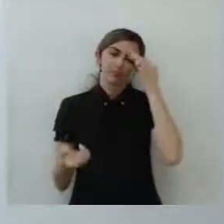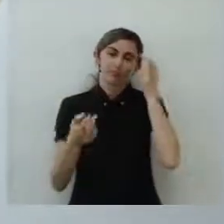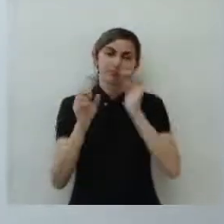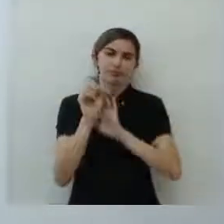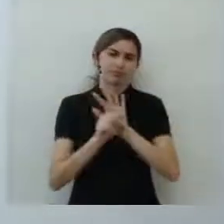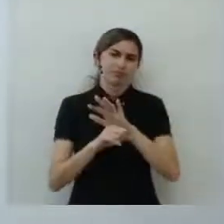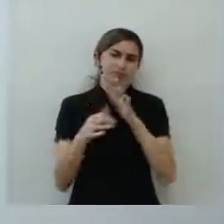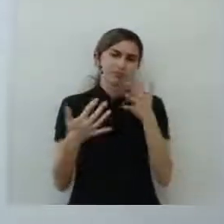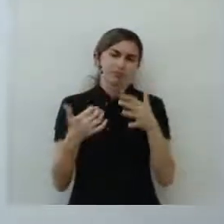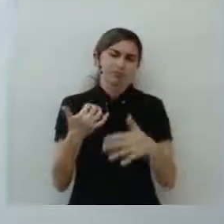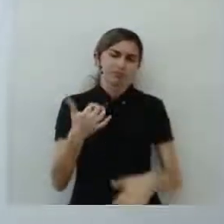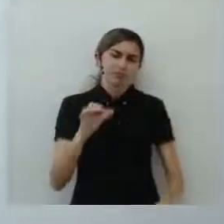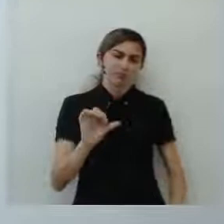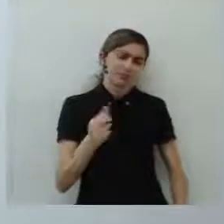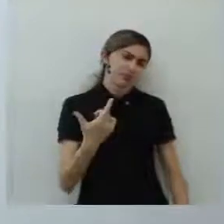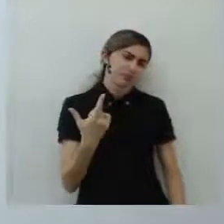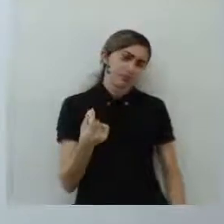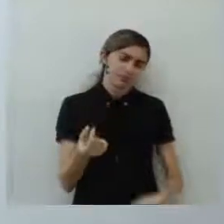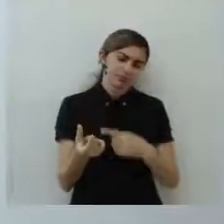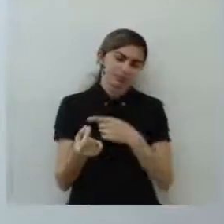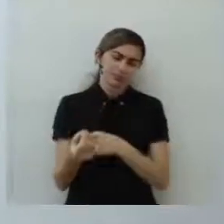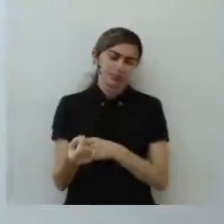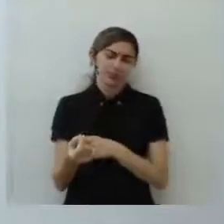mais ou menos ali de 1920,